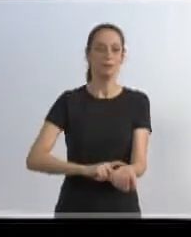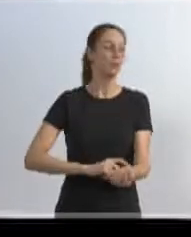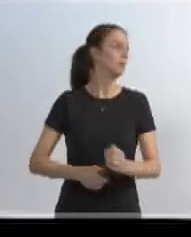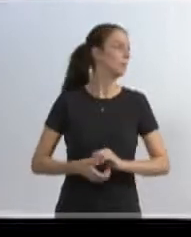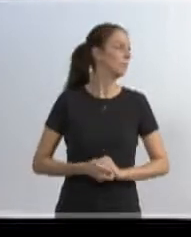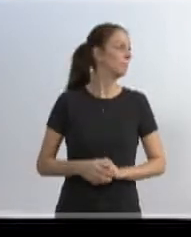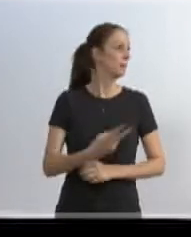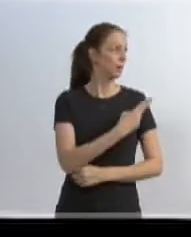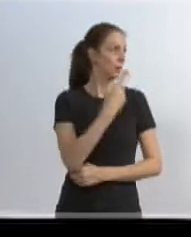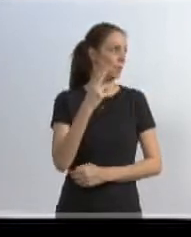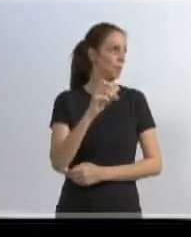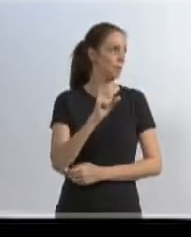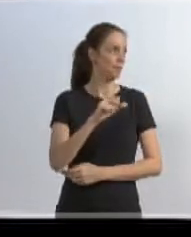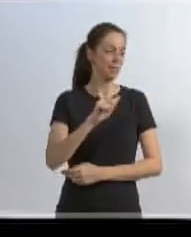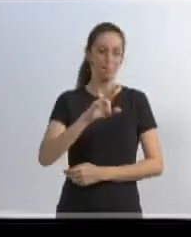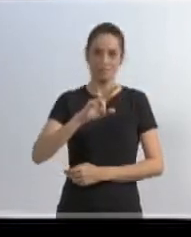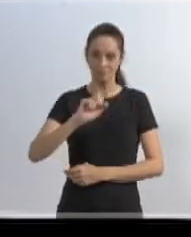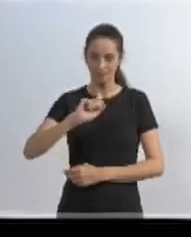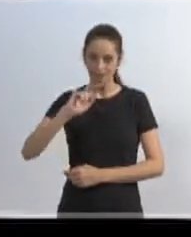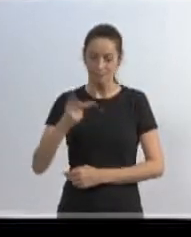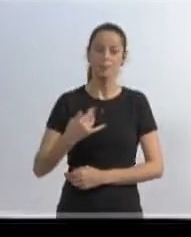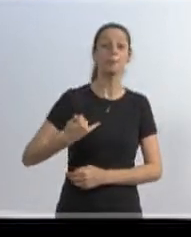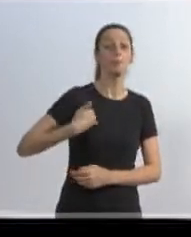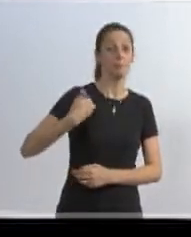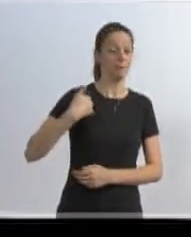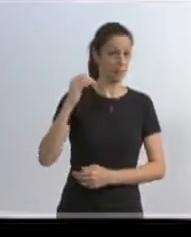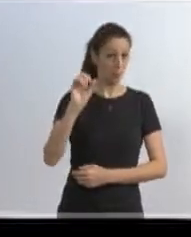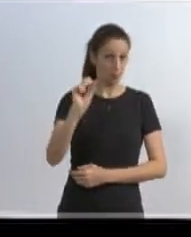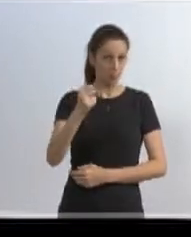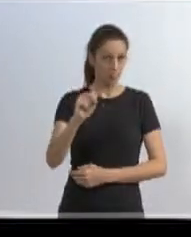Sara, eu tenho 8 anos.